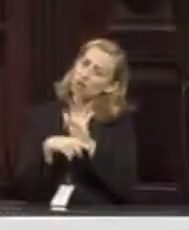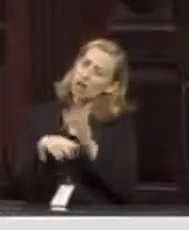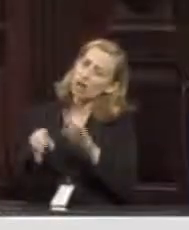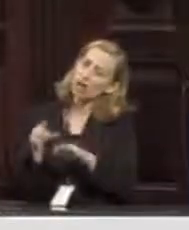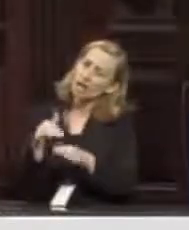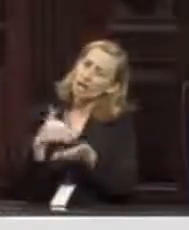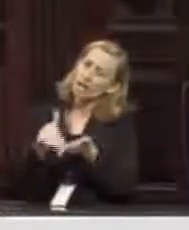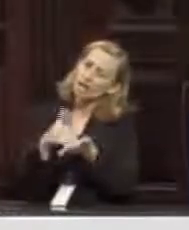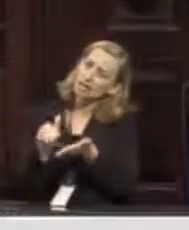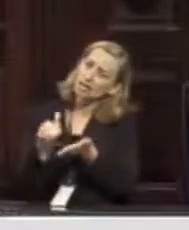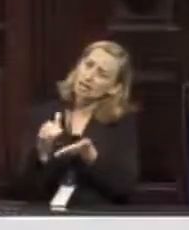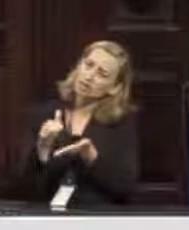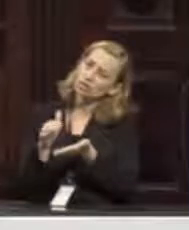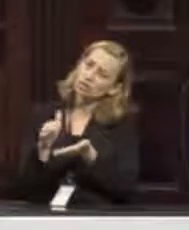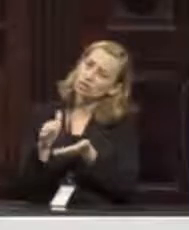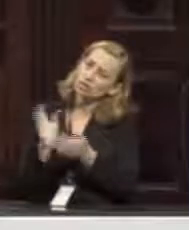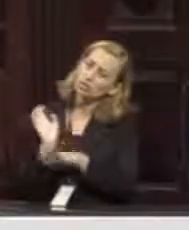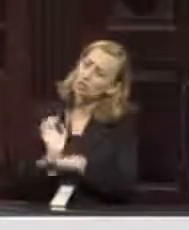serão demitidos,